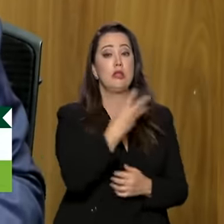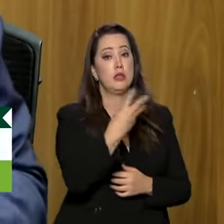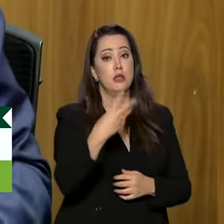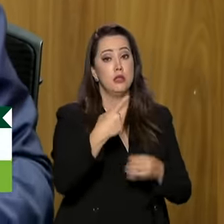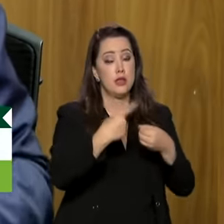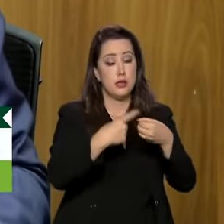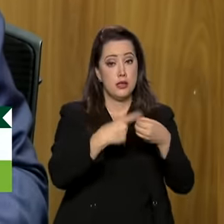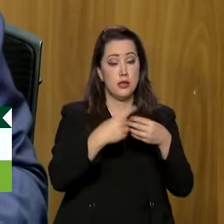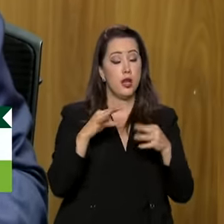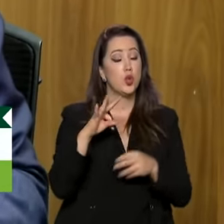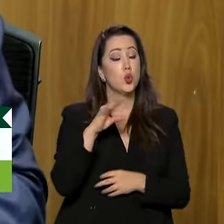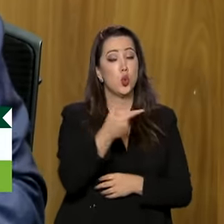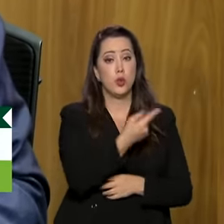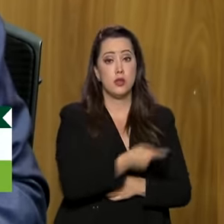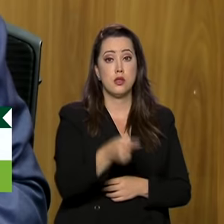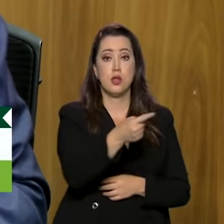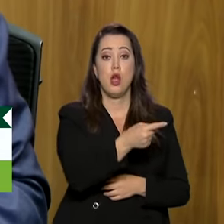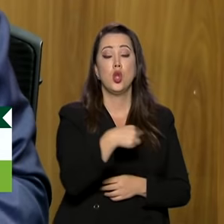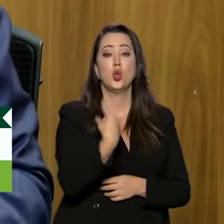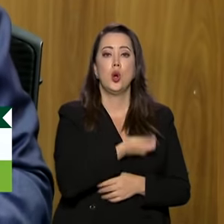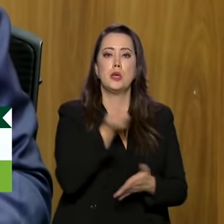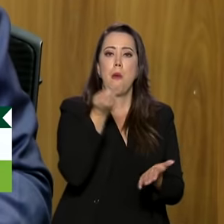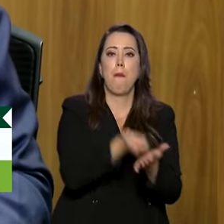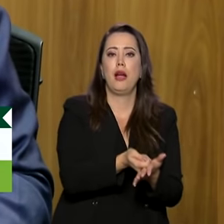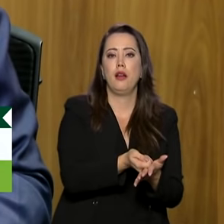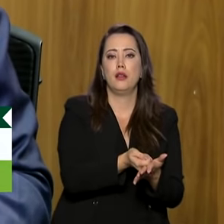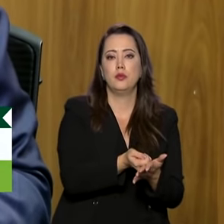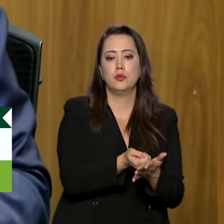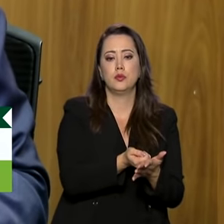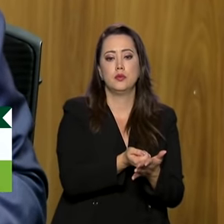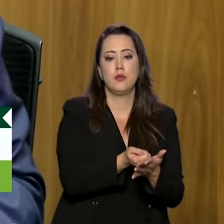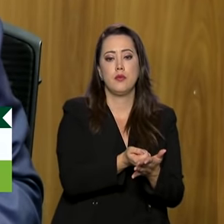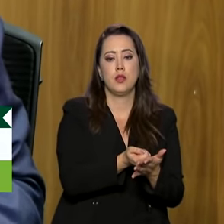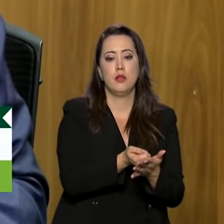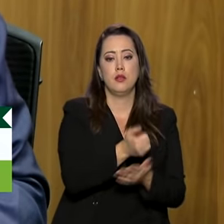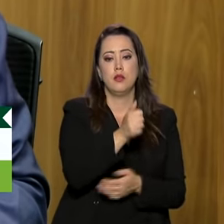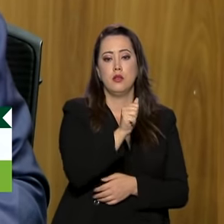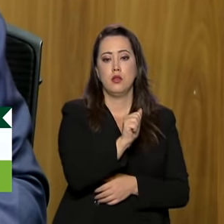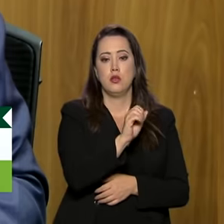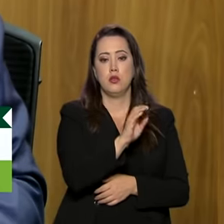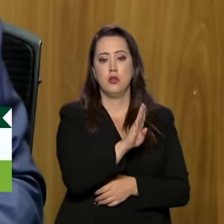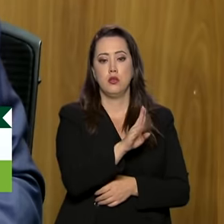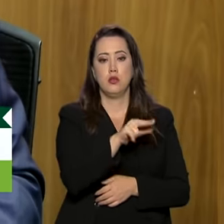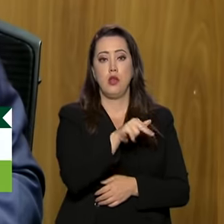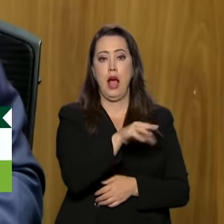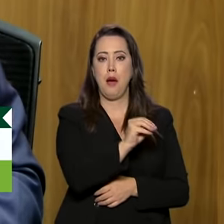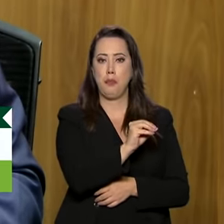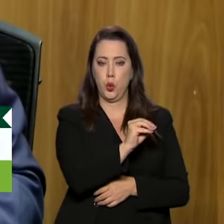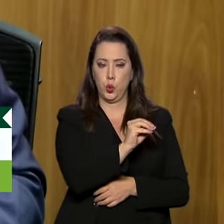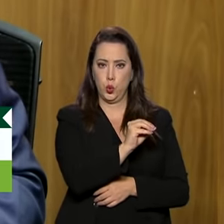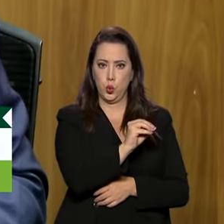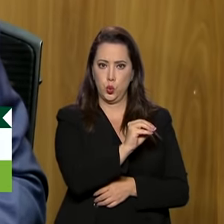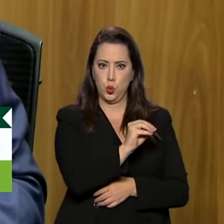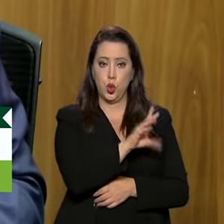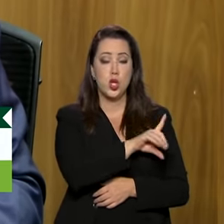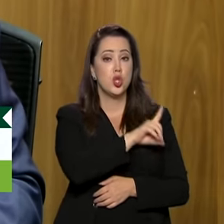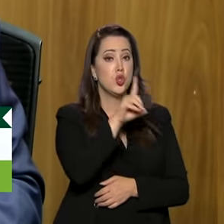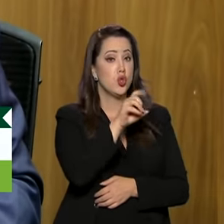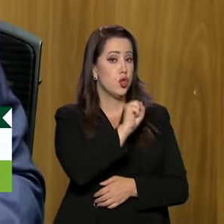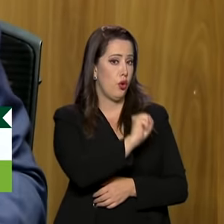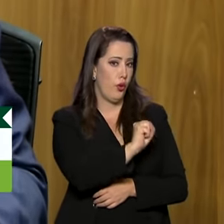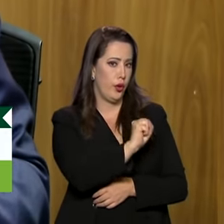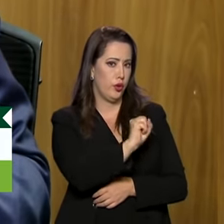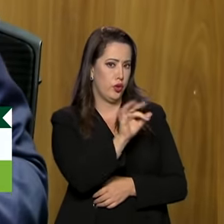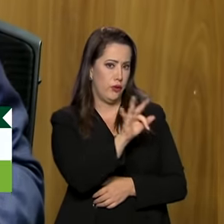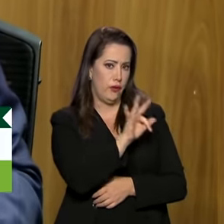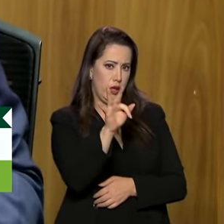três cidades nós teremos o pagamento do abono no dia oito de fevereiro então independente do mês